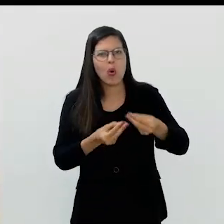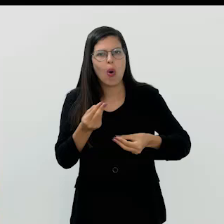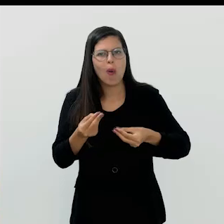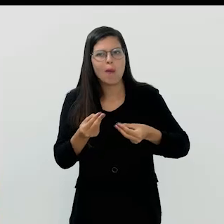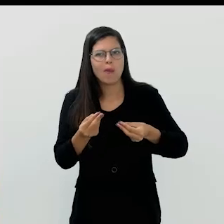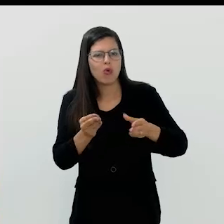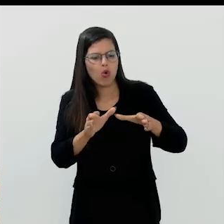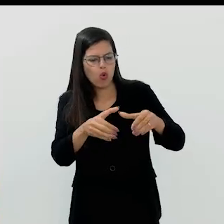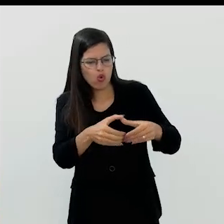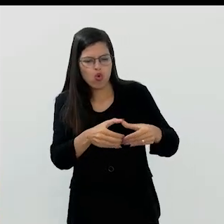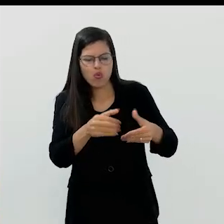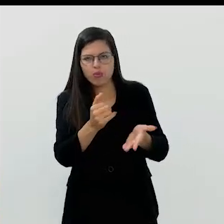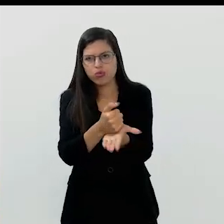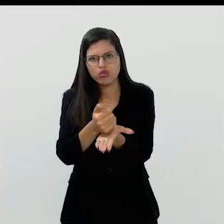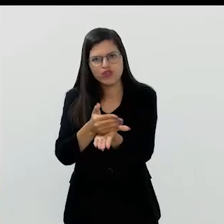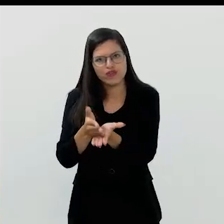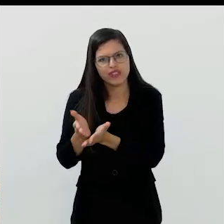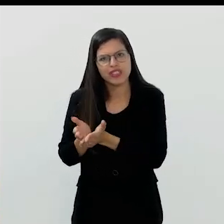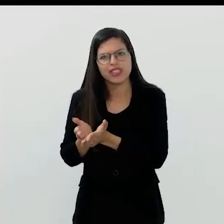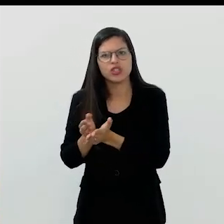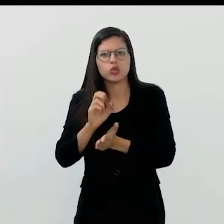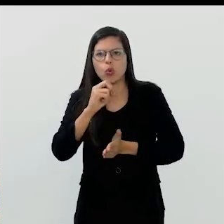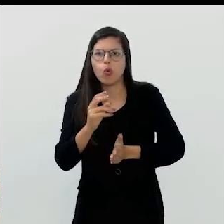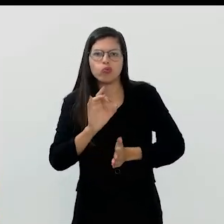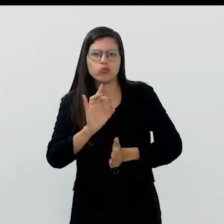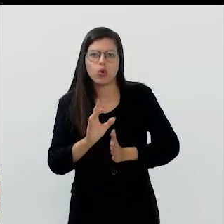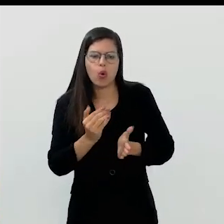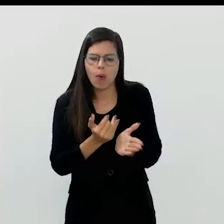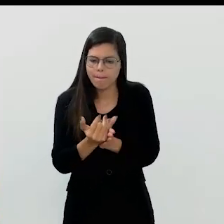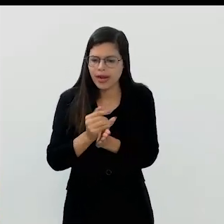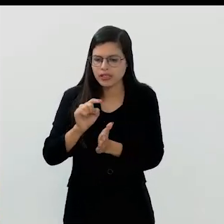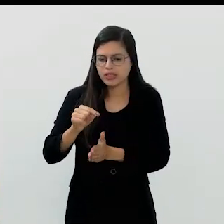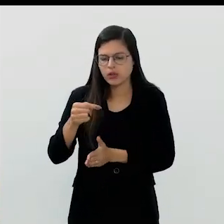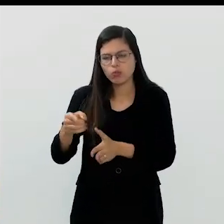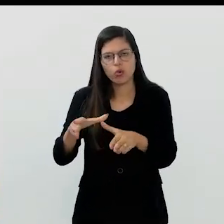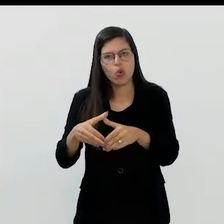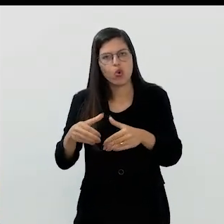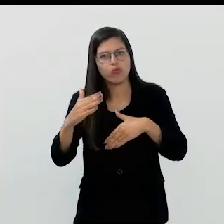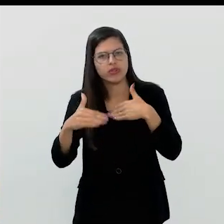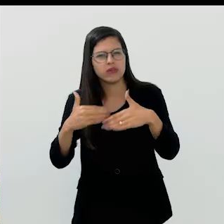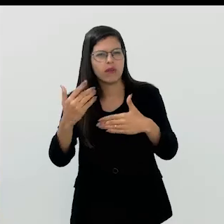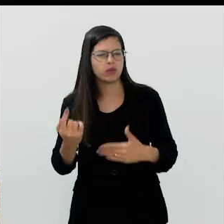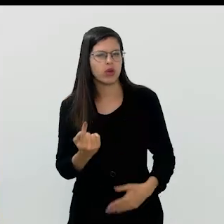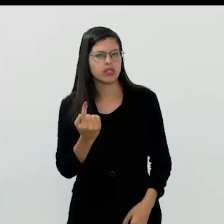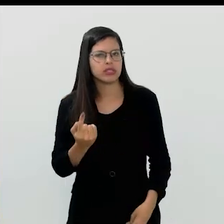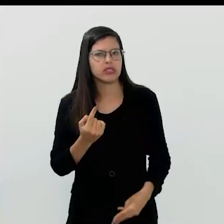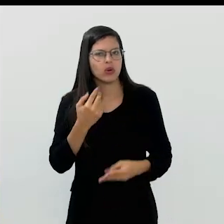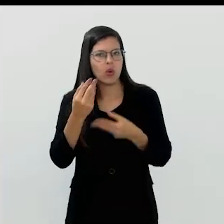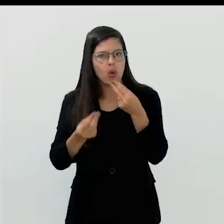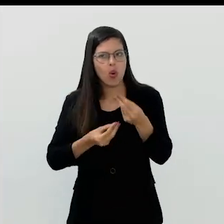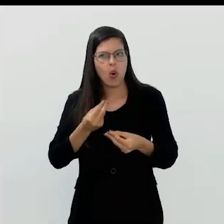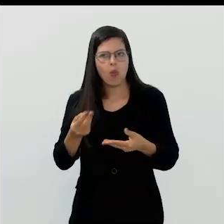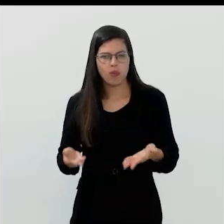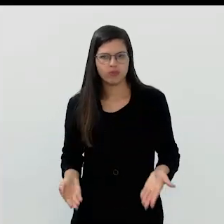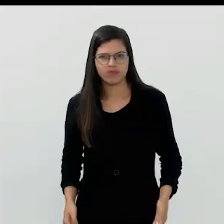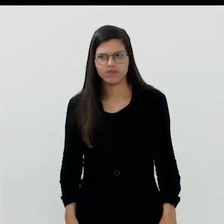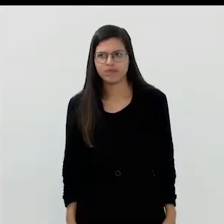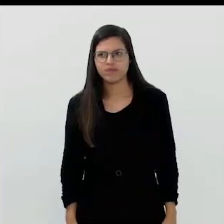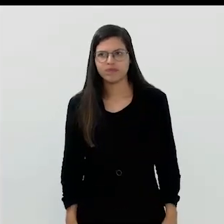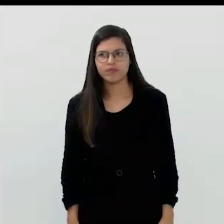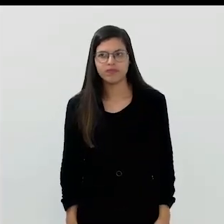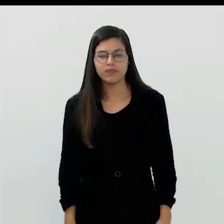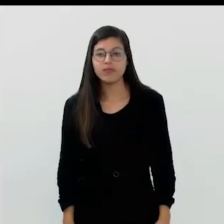dá o primeiro passo, depois eles desenvolvem? Como é que é o teu processo para administrar tantas escolas